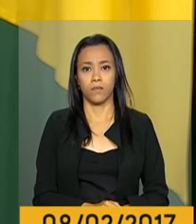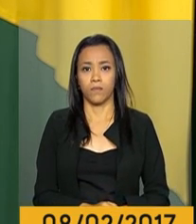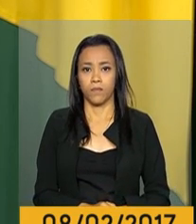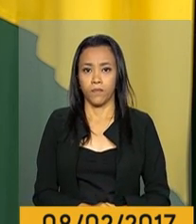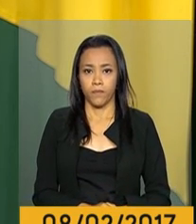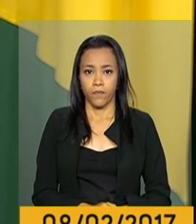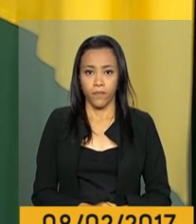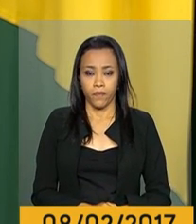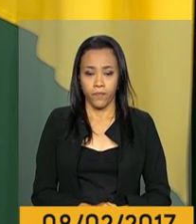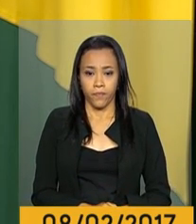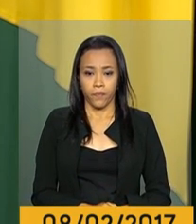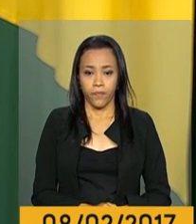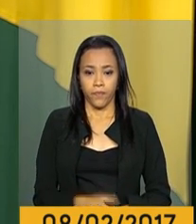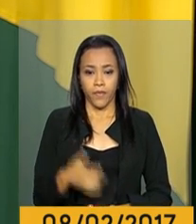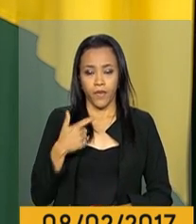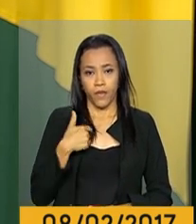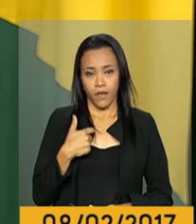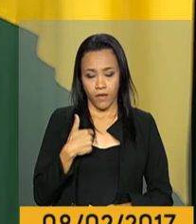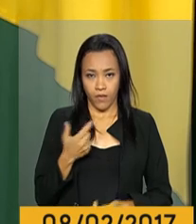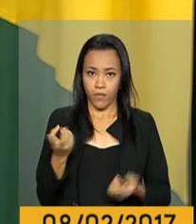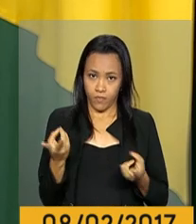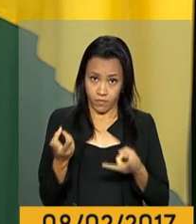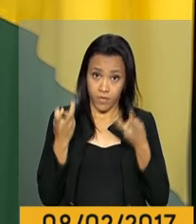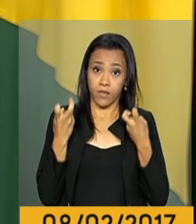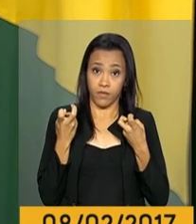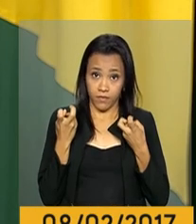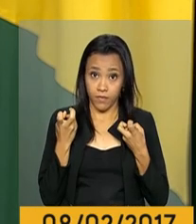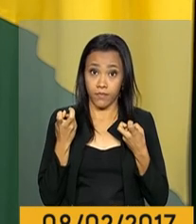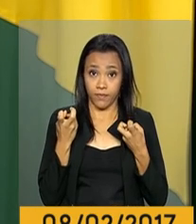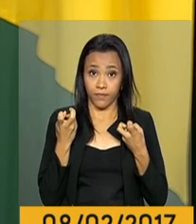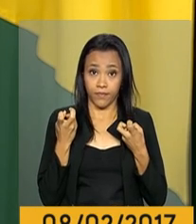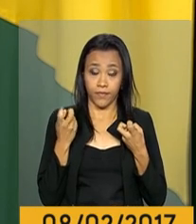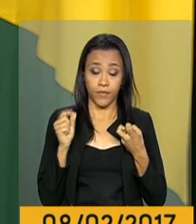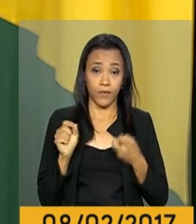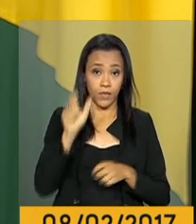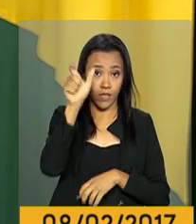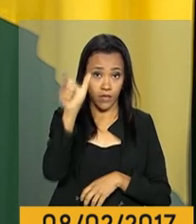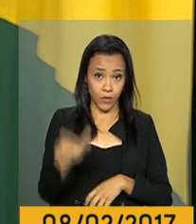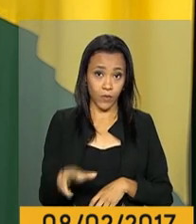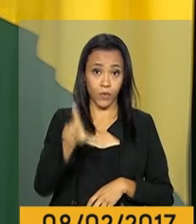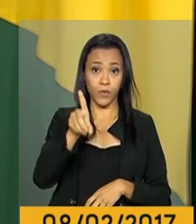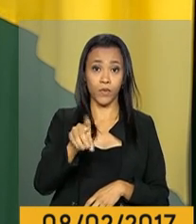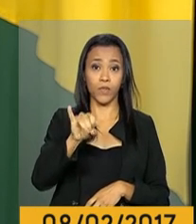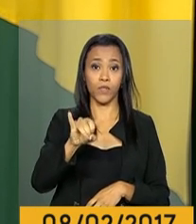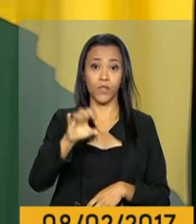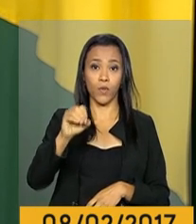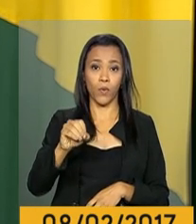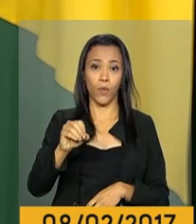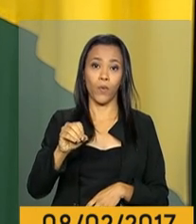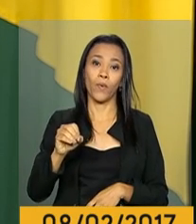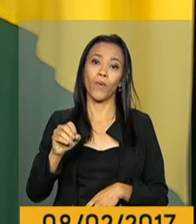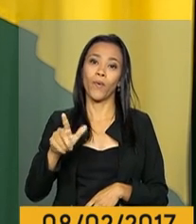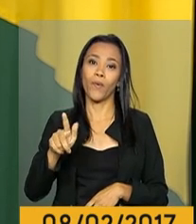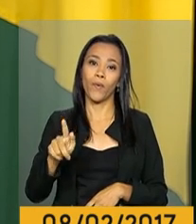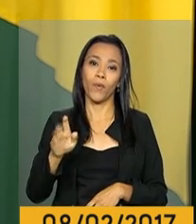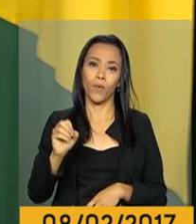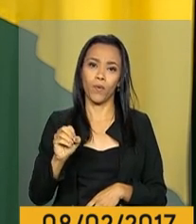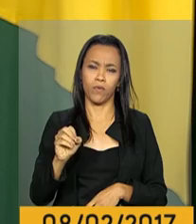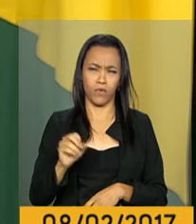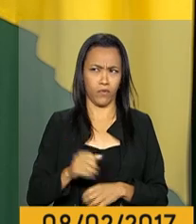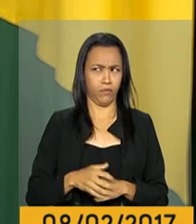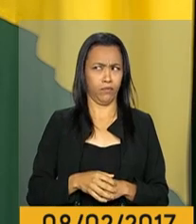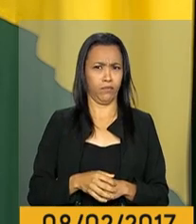professoras eu percebi viu Mena que o Diogo franzi sen ficou